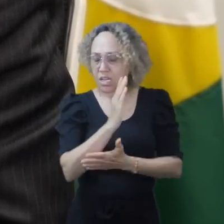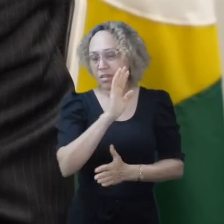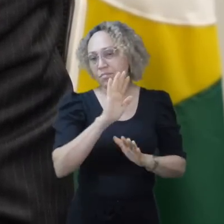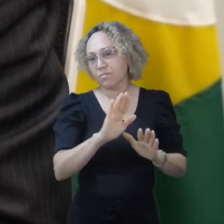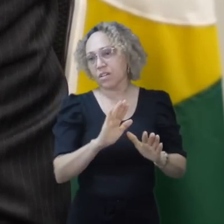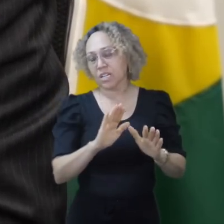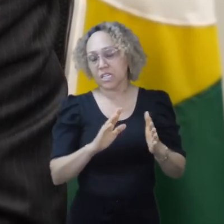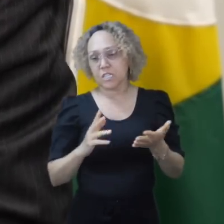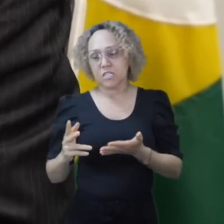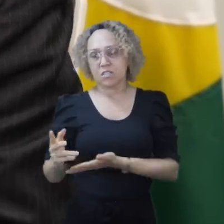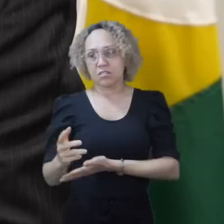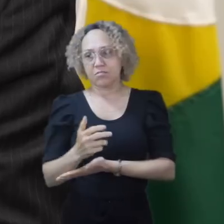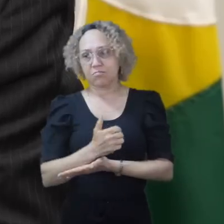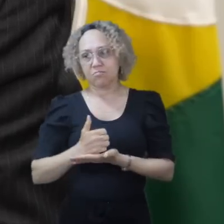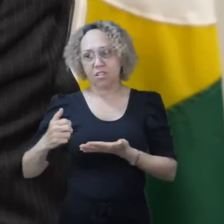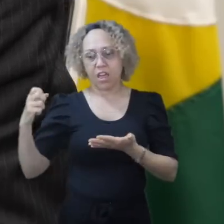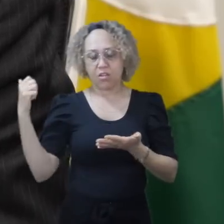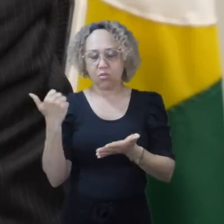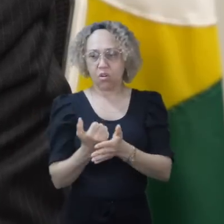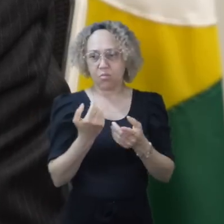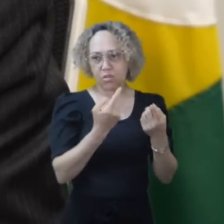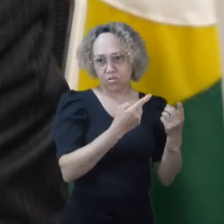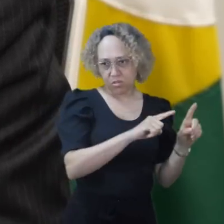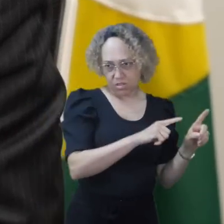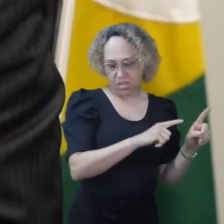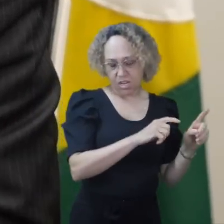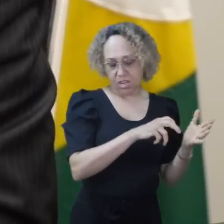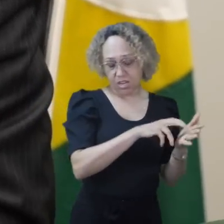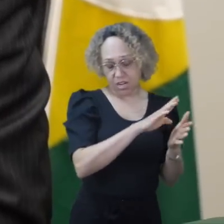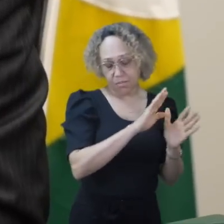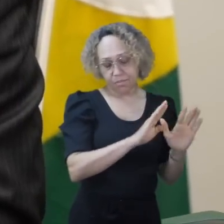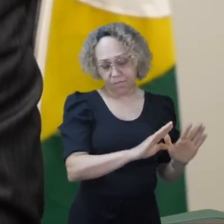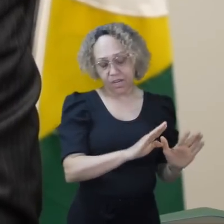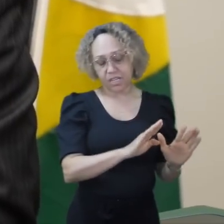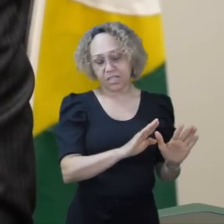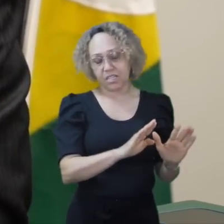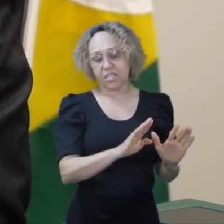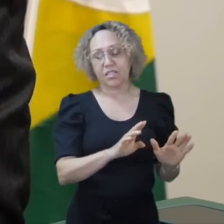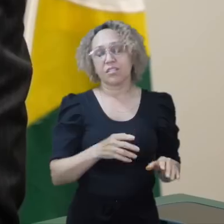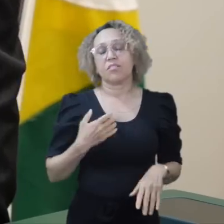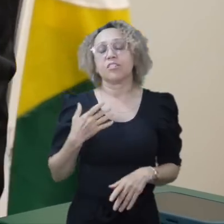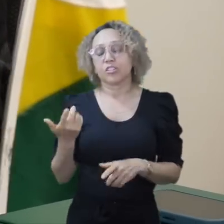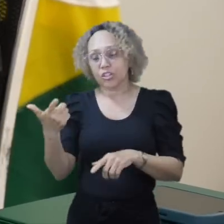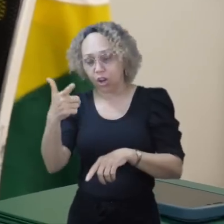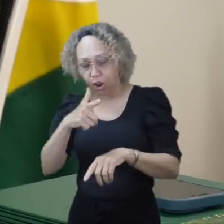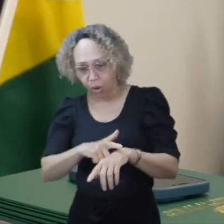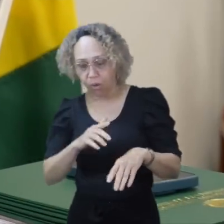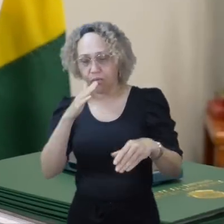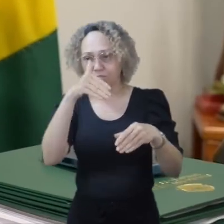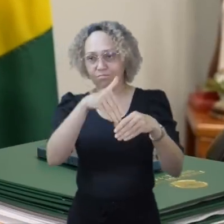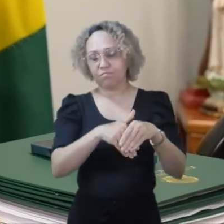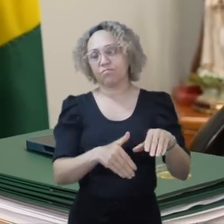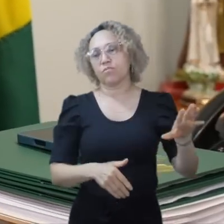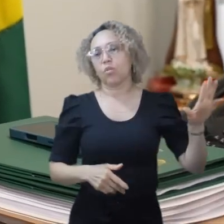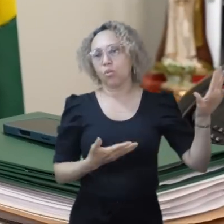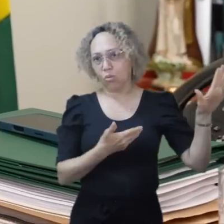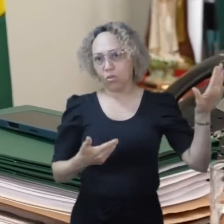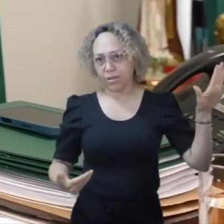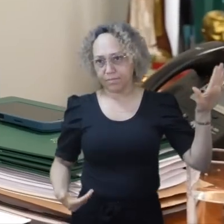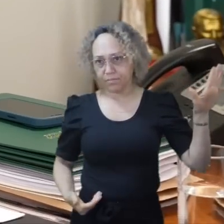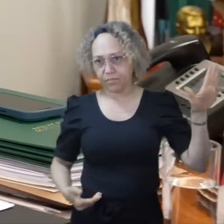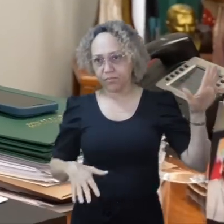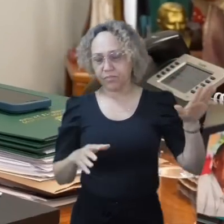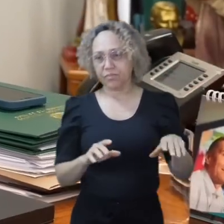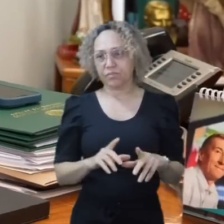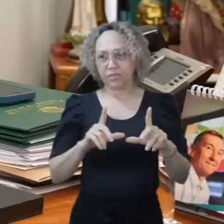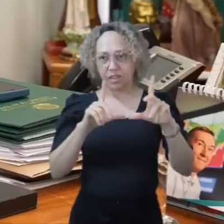pouca coisa. É definitivamente um partido que veio para ficar. E ninguém acaba, com essas 2 estrelas, essa estrela maior